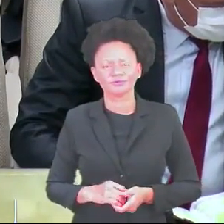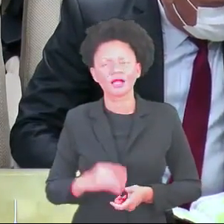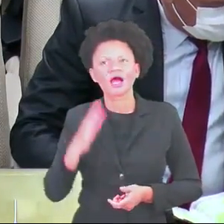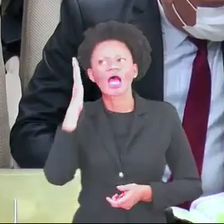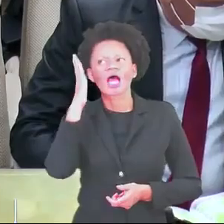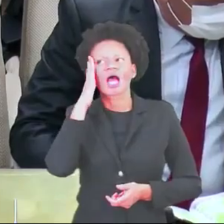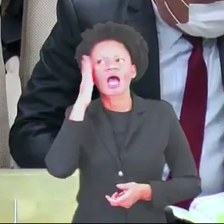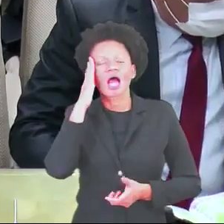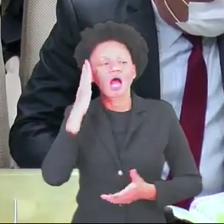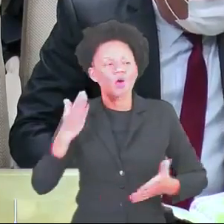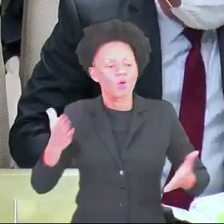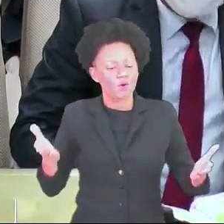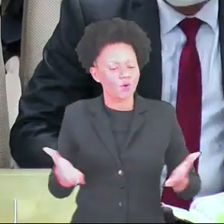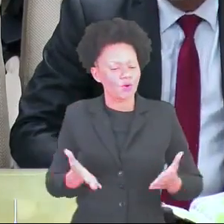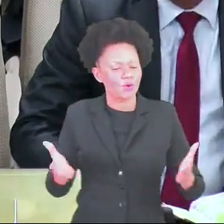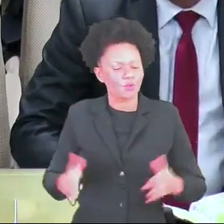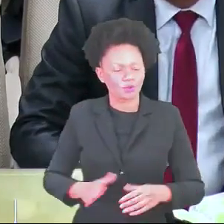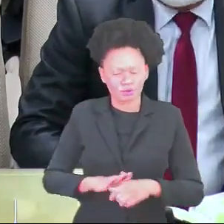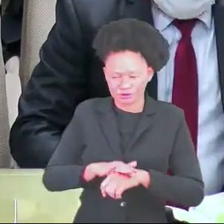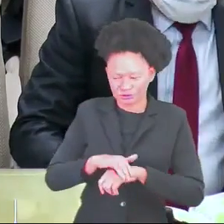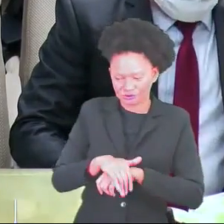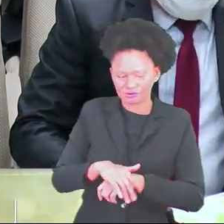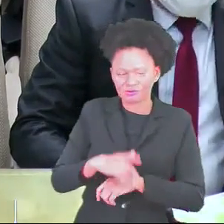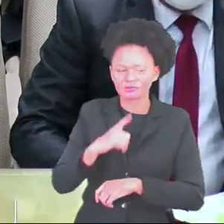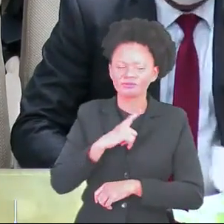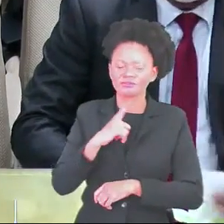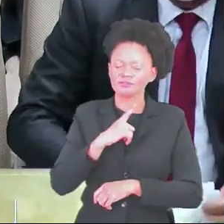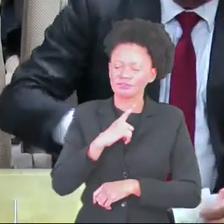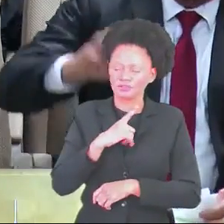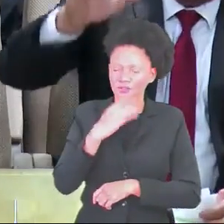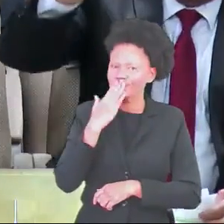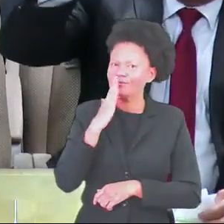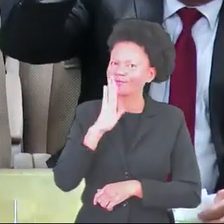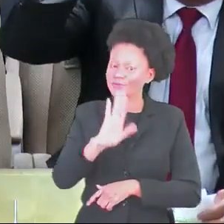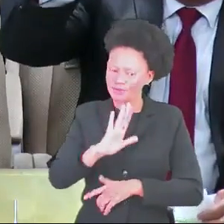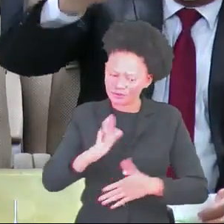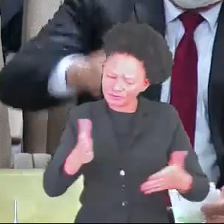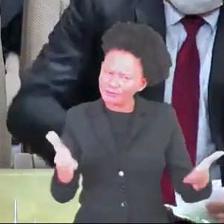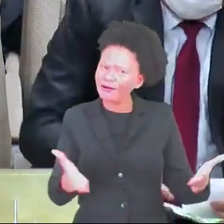entende nessa noite que nós temos promessa para essa vida também?